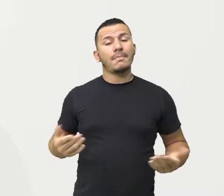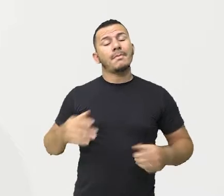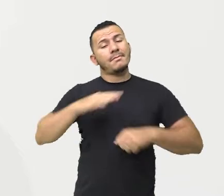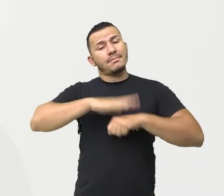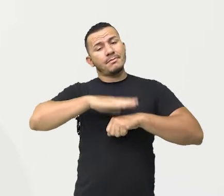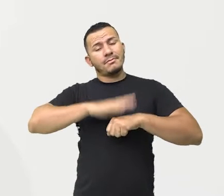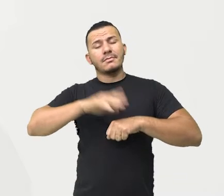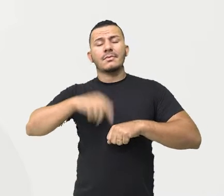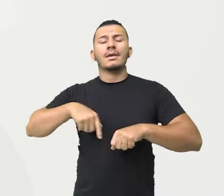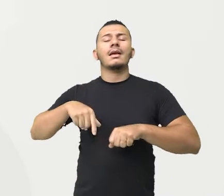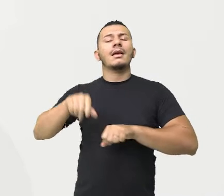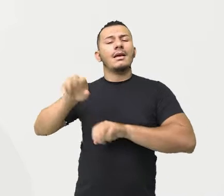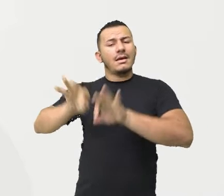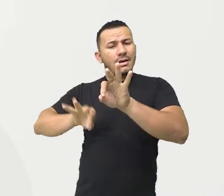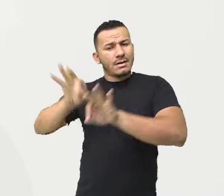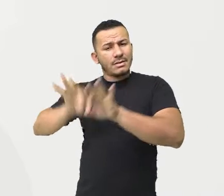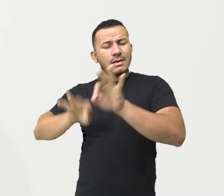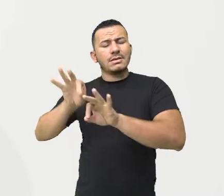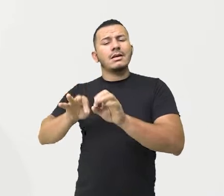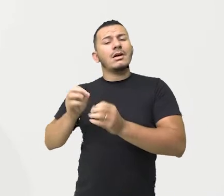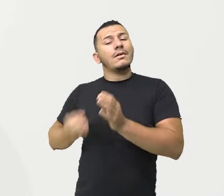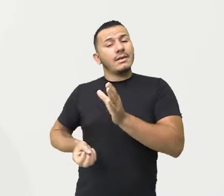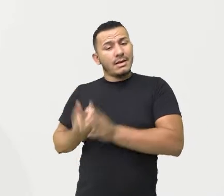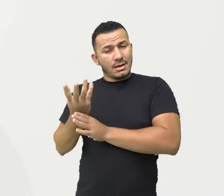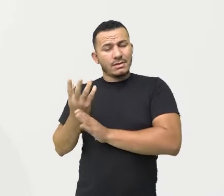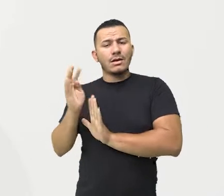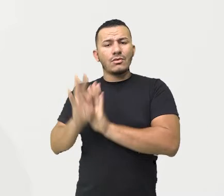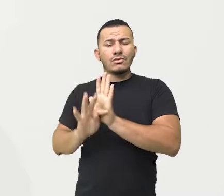produz esse tipo de texto é transmitir